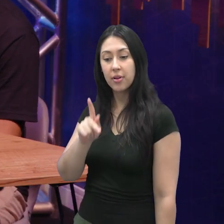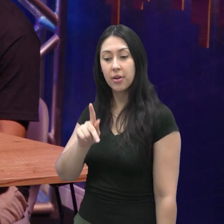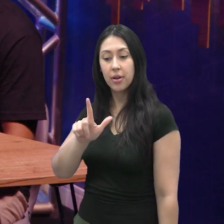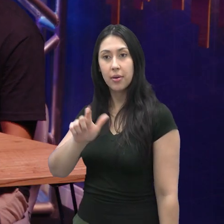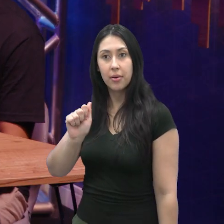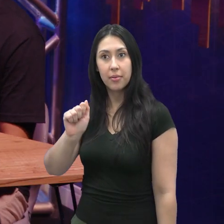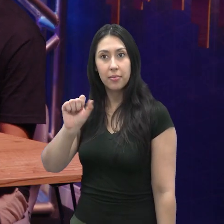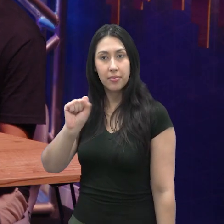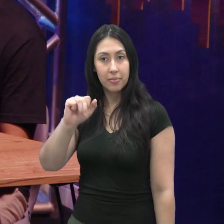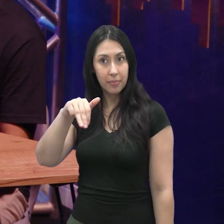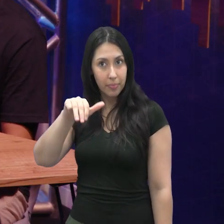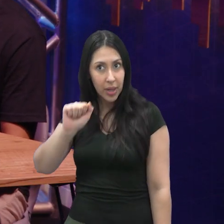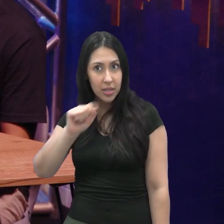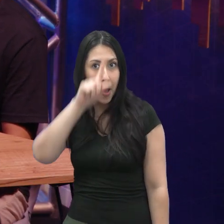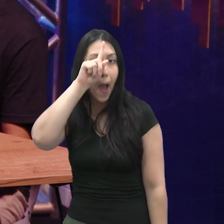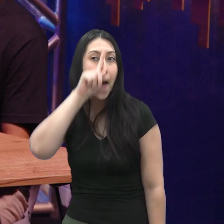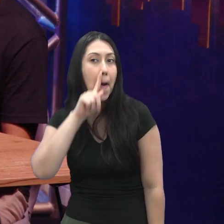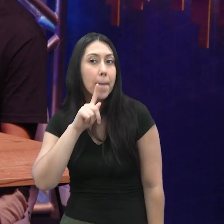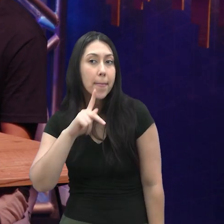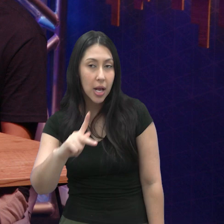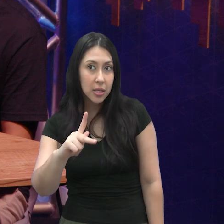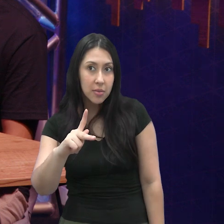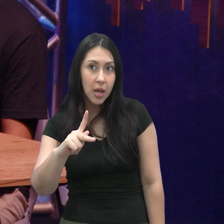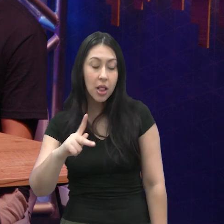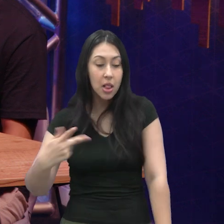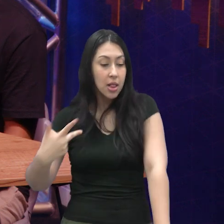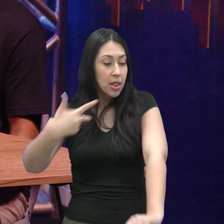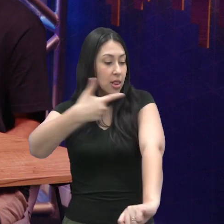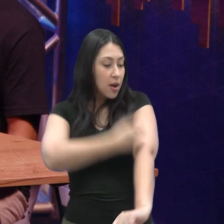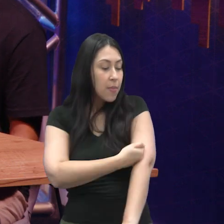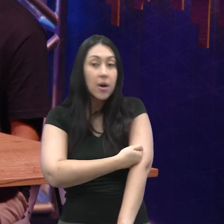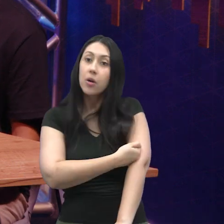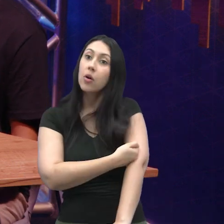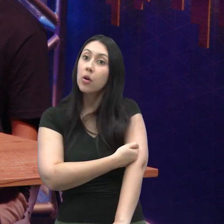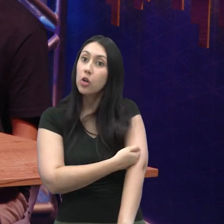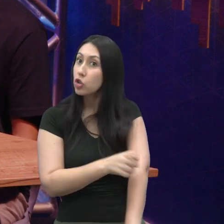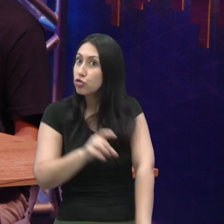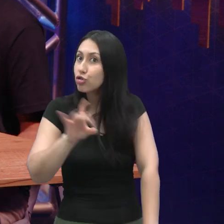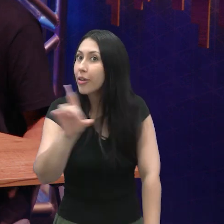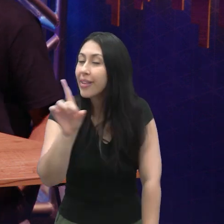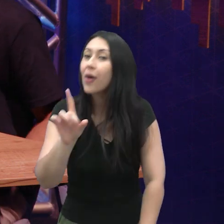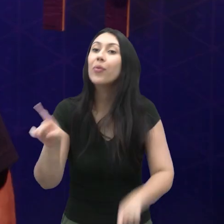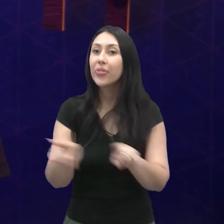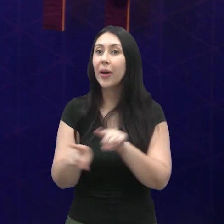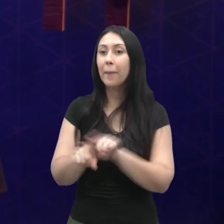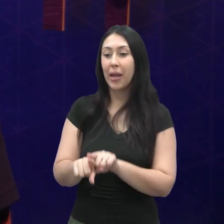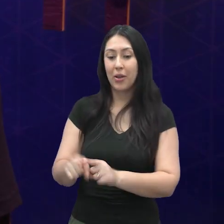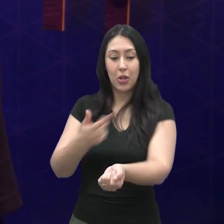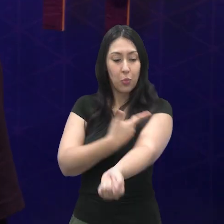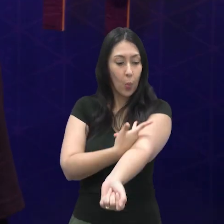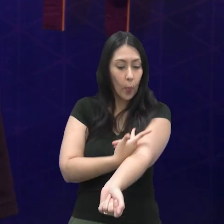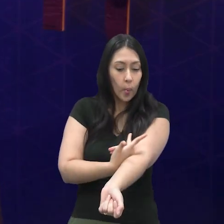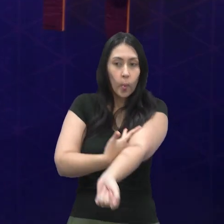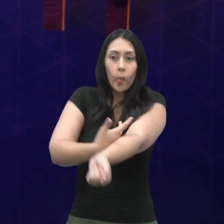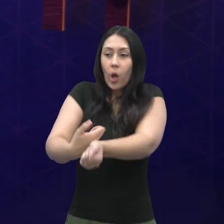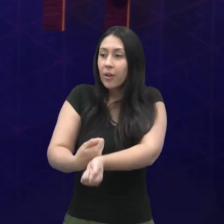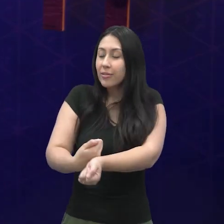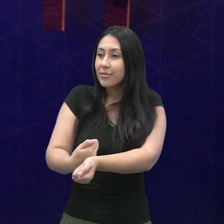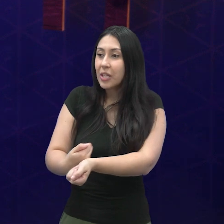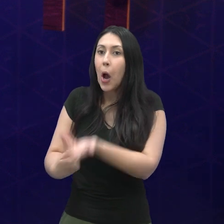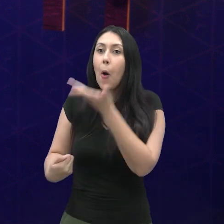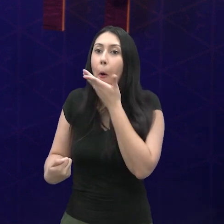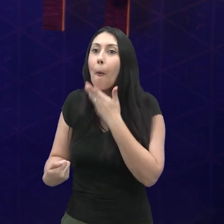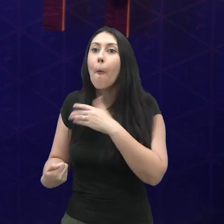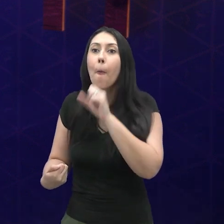né? E aplicou em si mesmo. E não só isso, ele retirou o próprio plasma e aplicou no